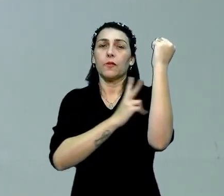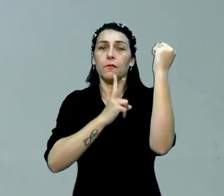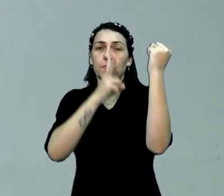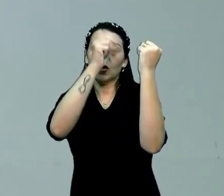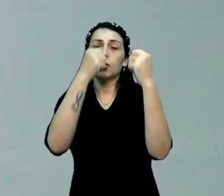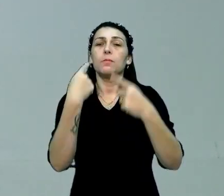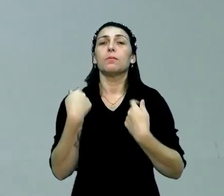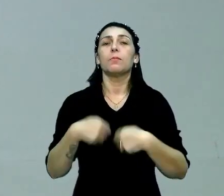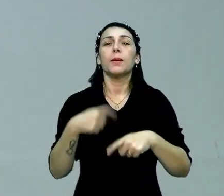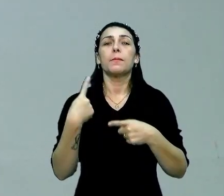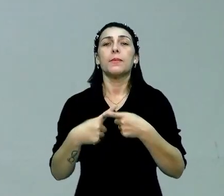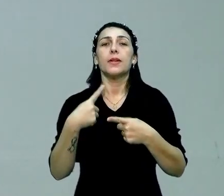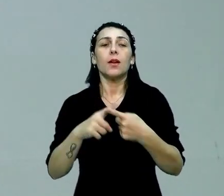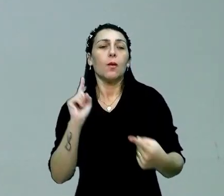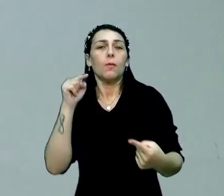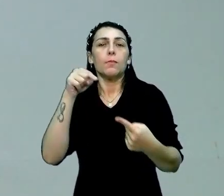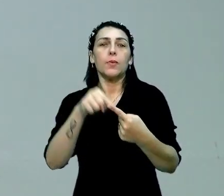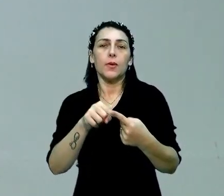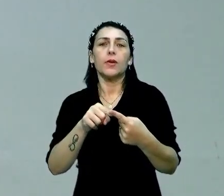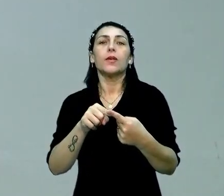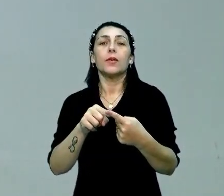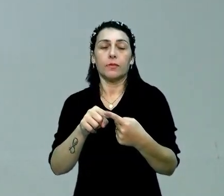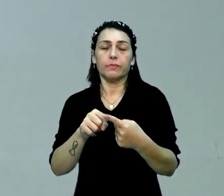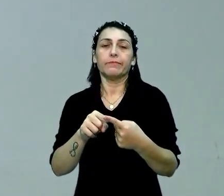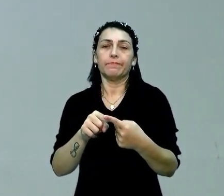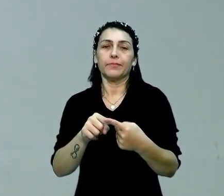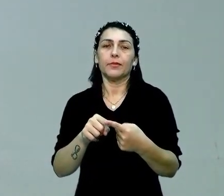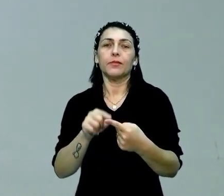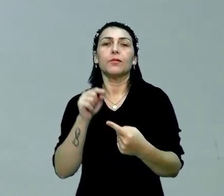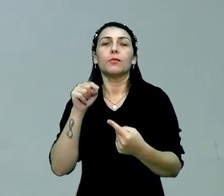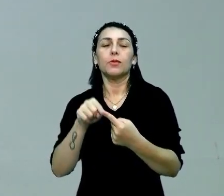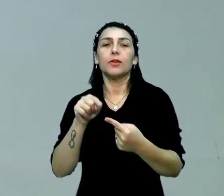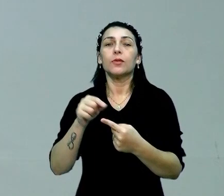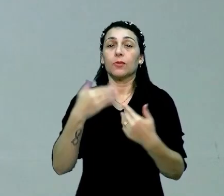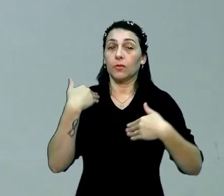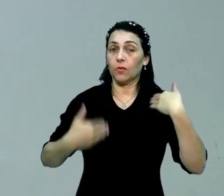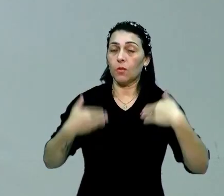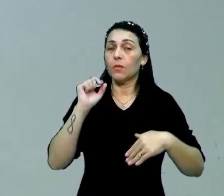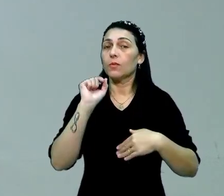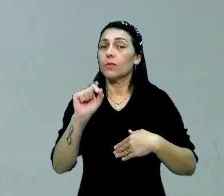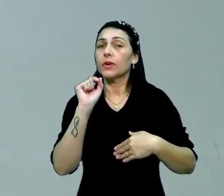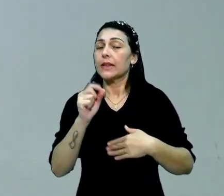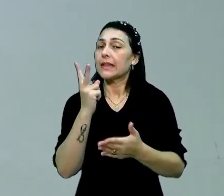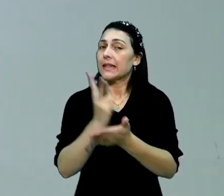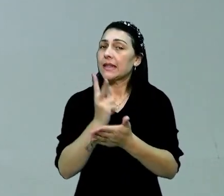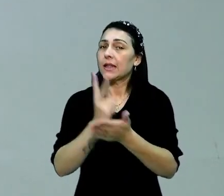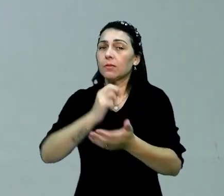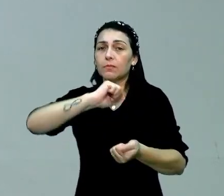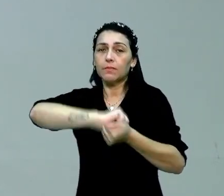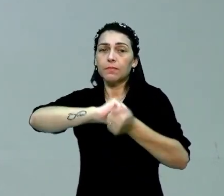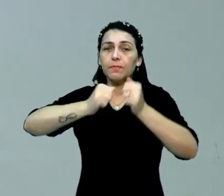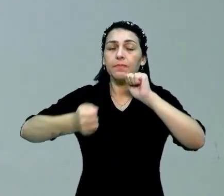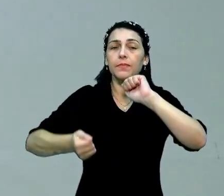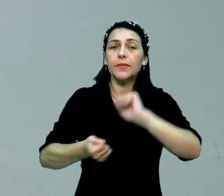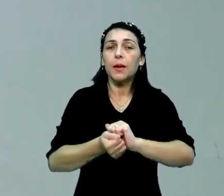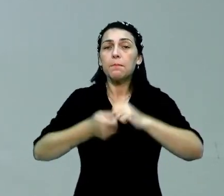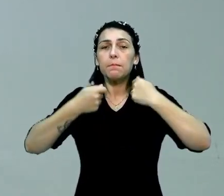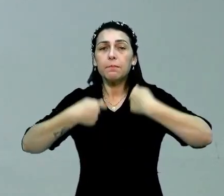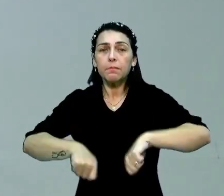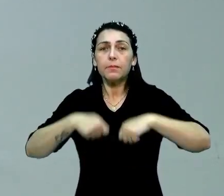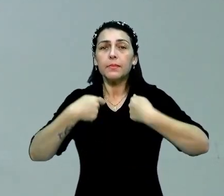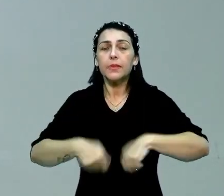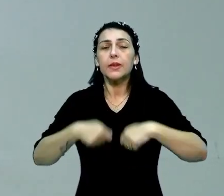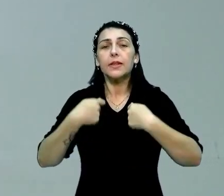porque tinham esse direcionamento para combate. Então vejo que o objetivo do corpo, ele sempre adequava-se à